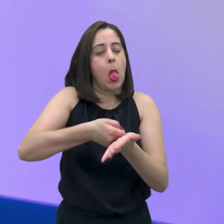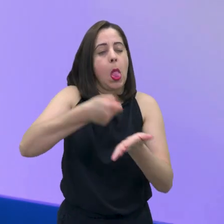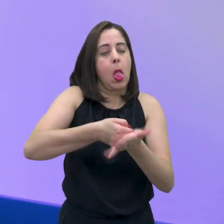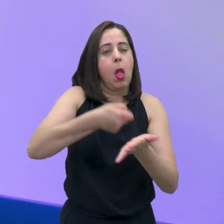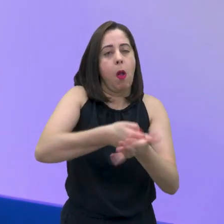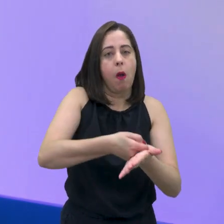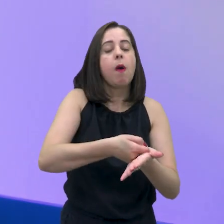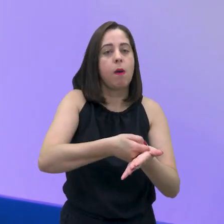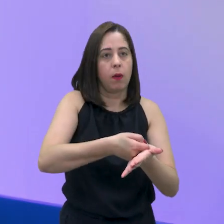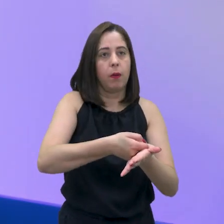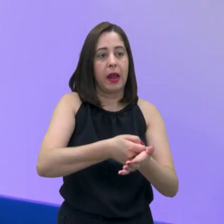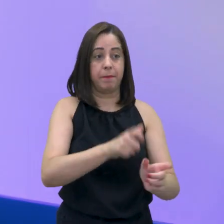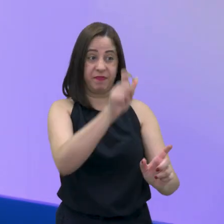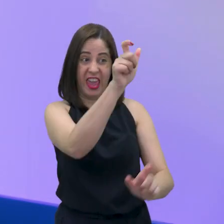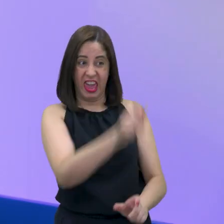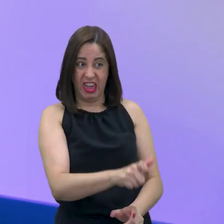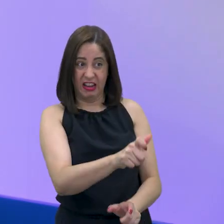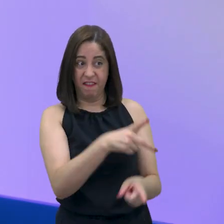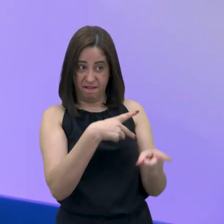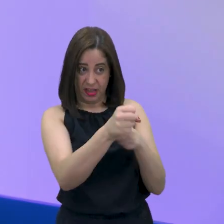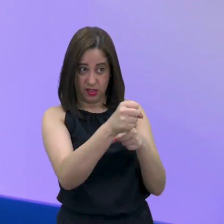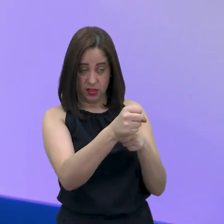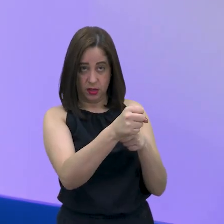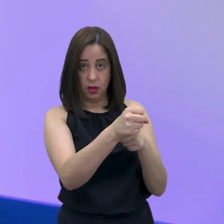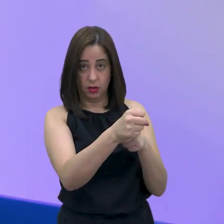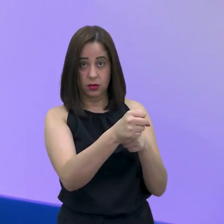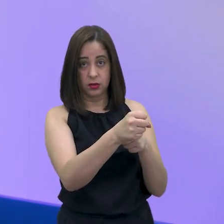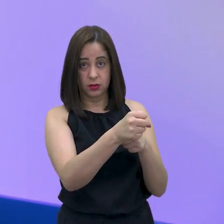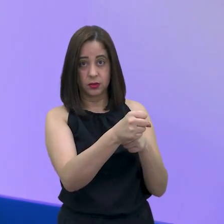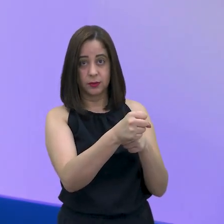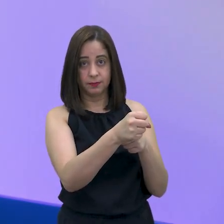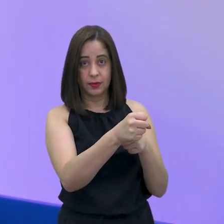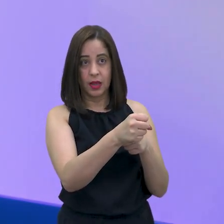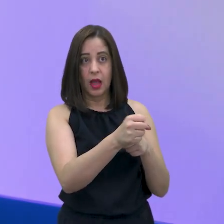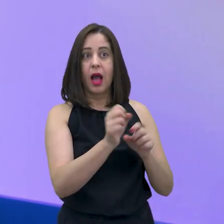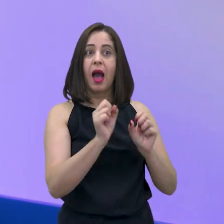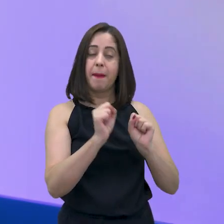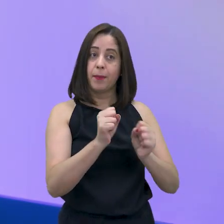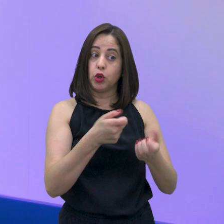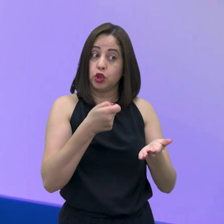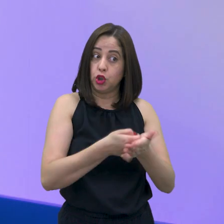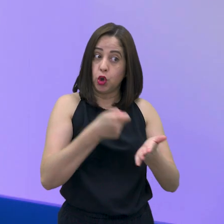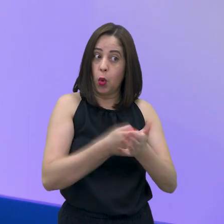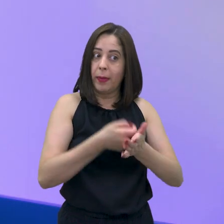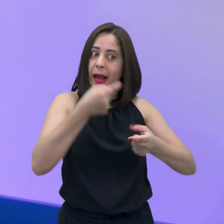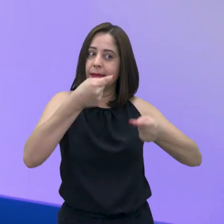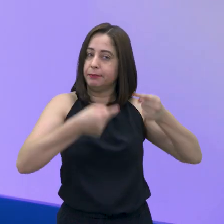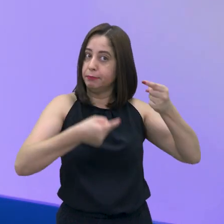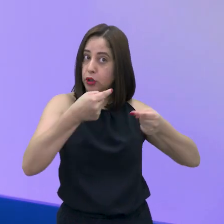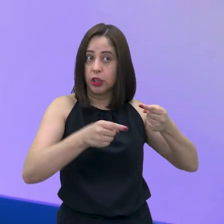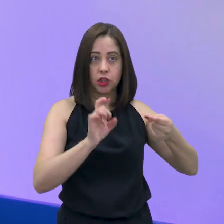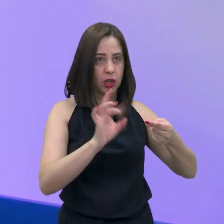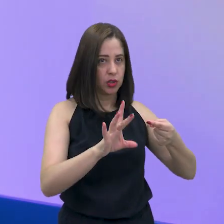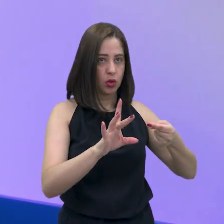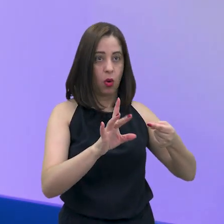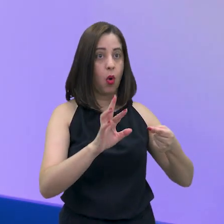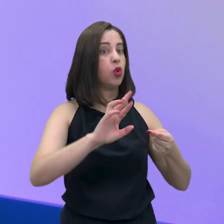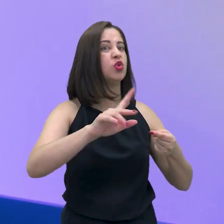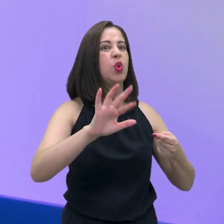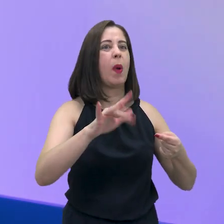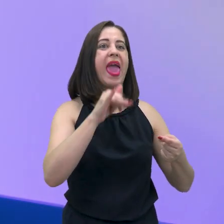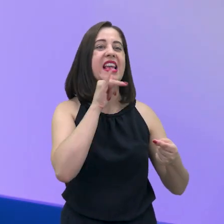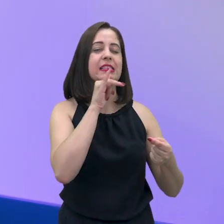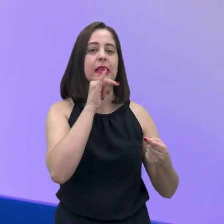daquelas pessoas que foram eleitas, elas só podem ser feitas no campo político, não no campo jurídico. Tá? Por que eu digo